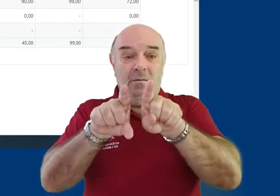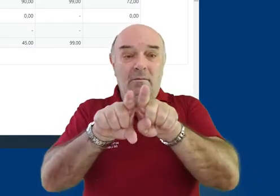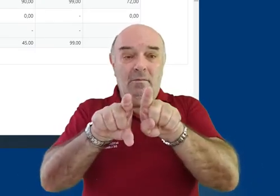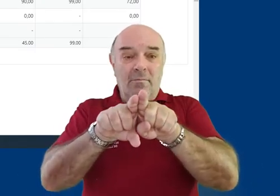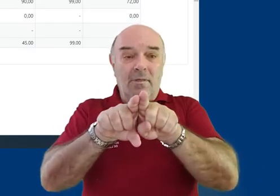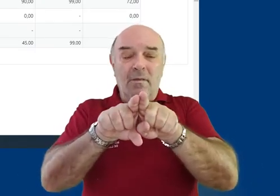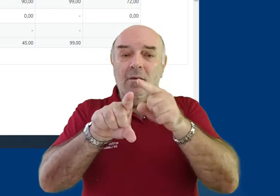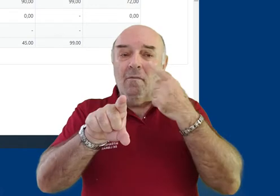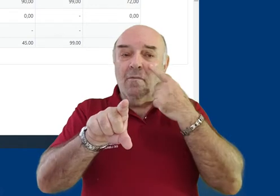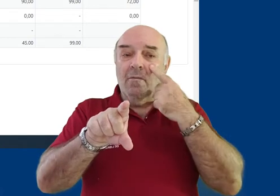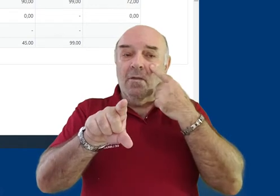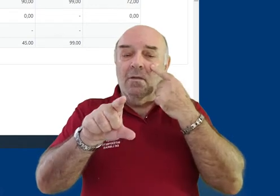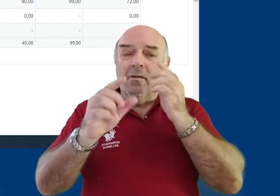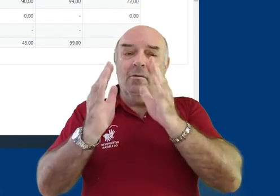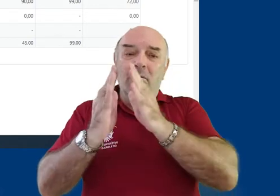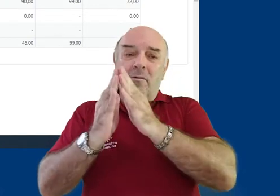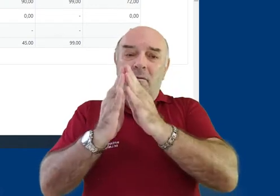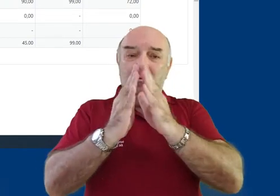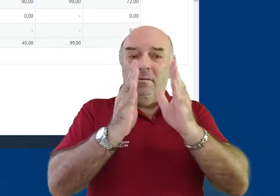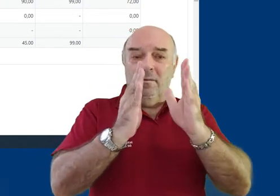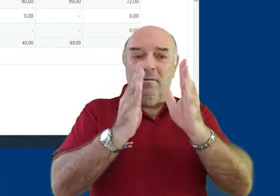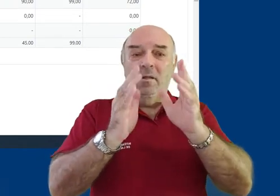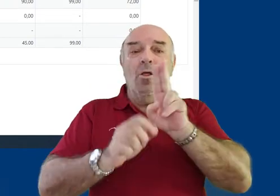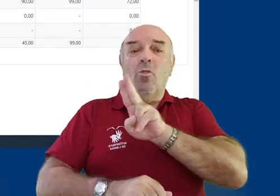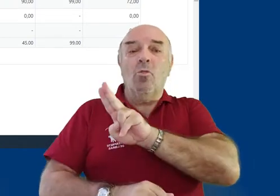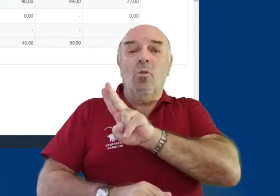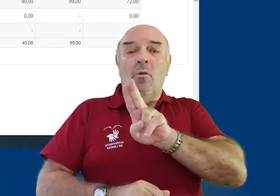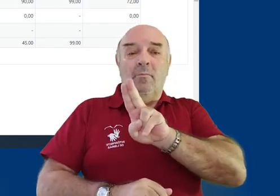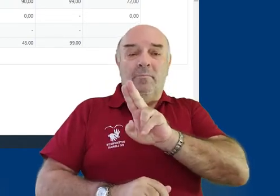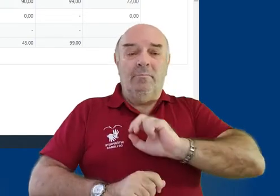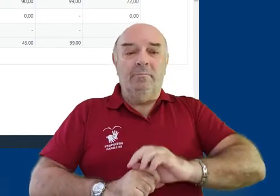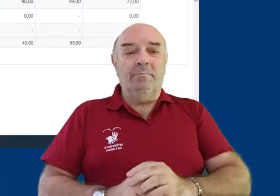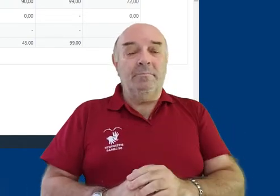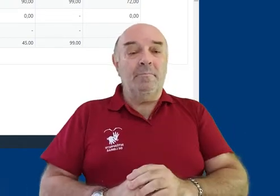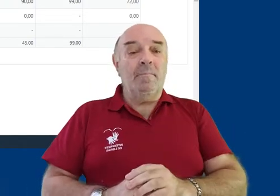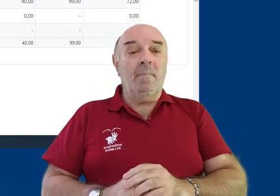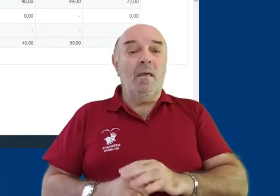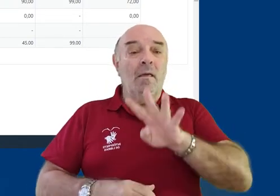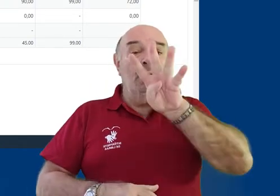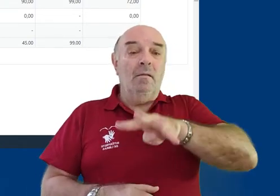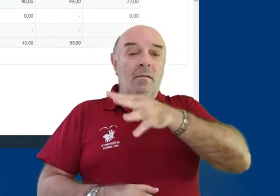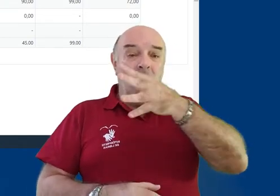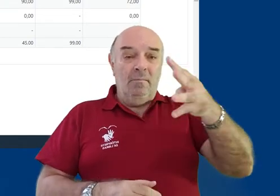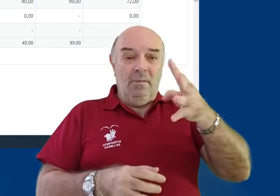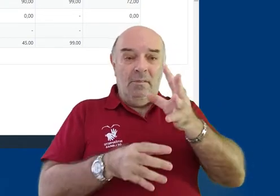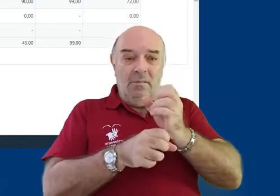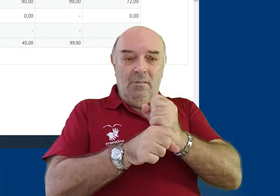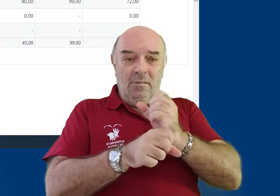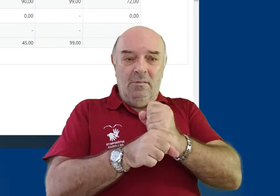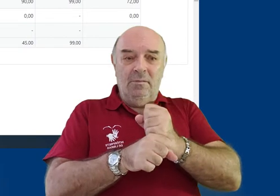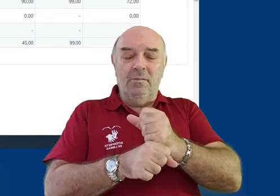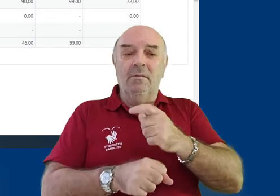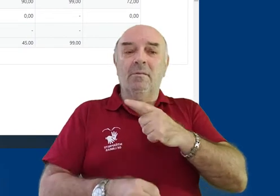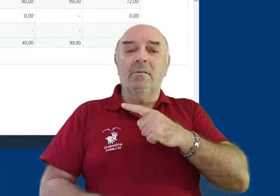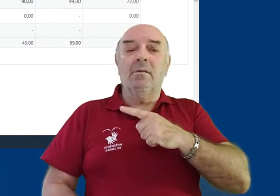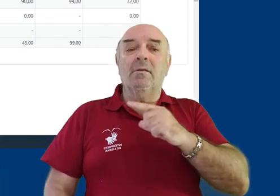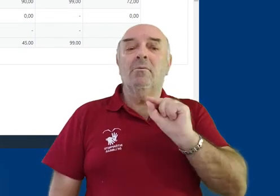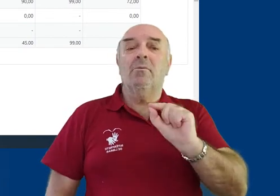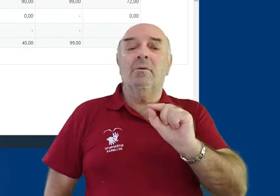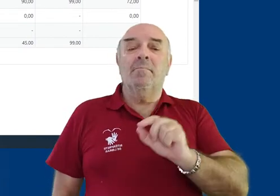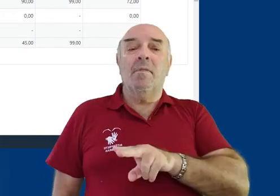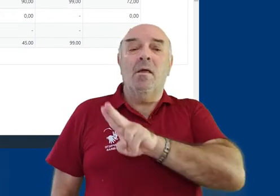Também podemos isolar por nome. A tabela de notas possui o nome dos